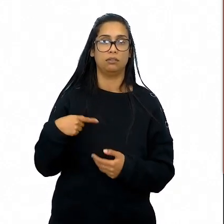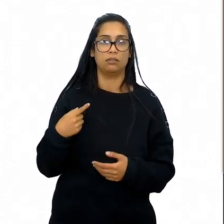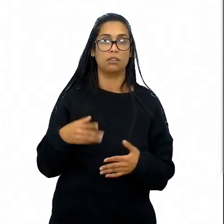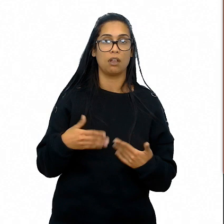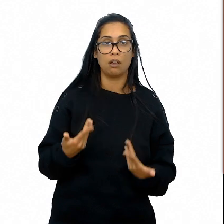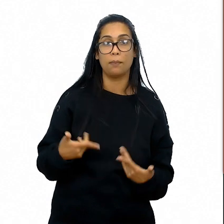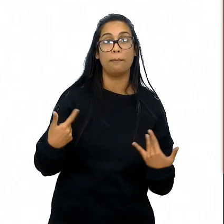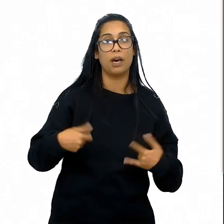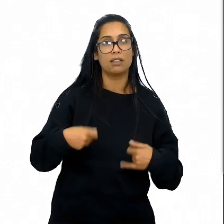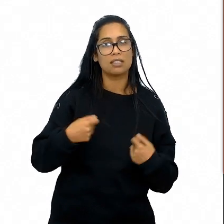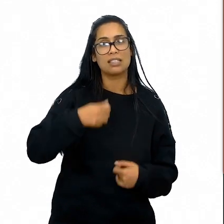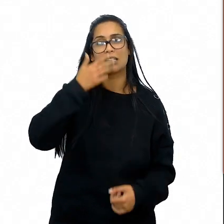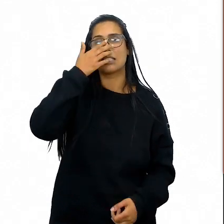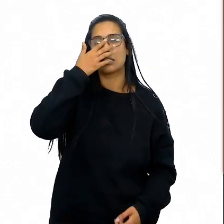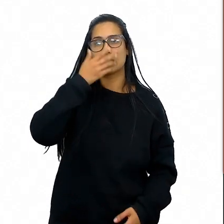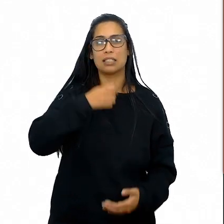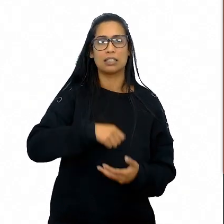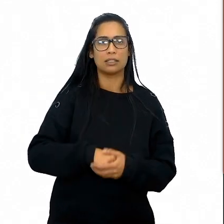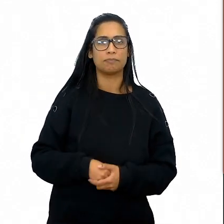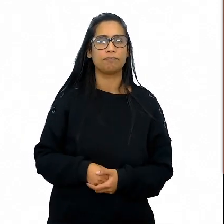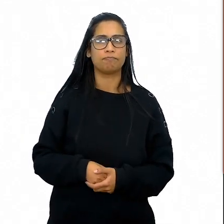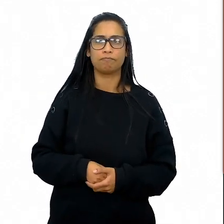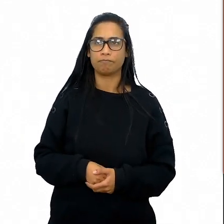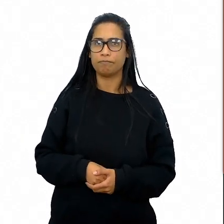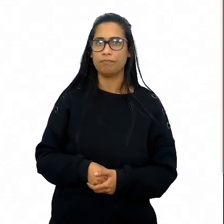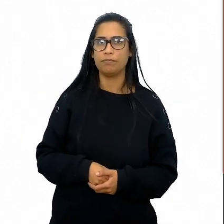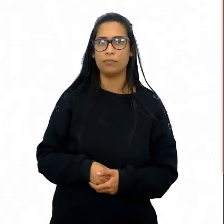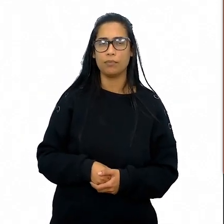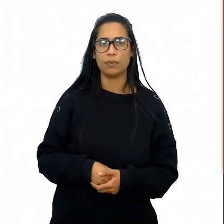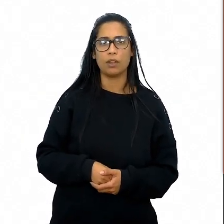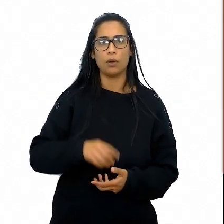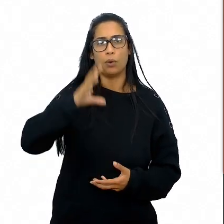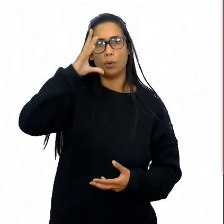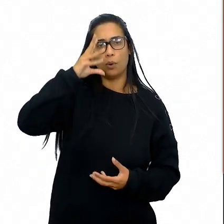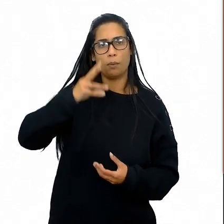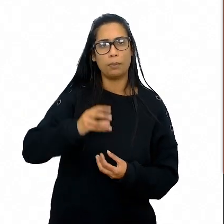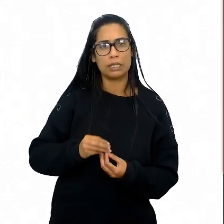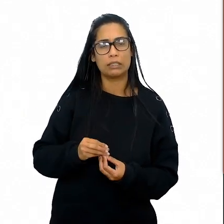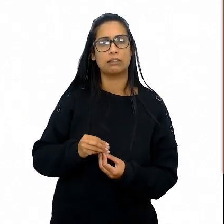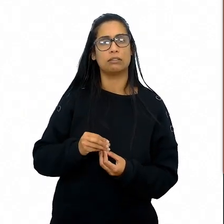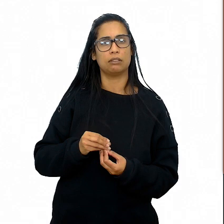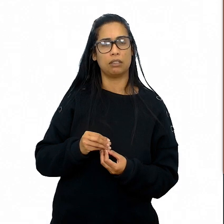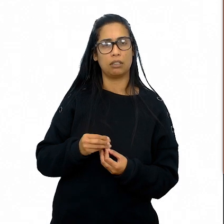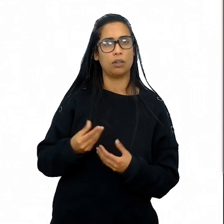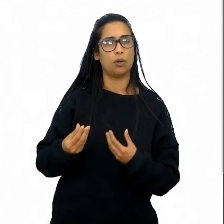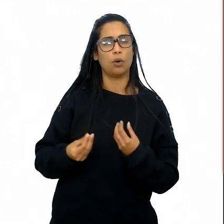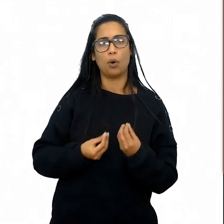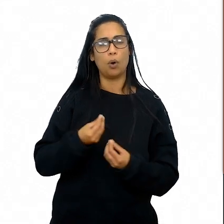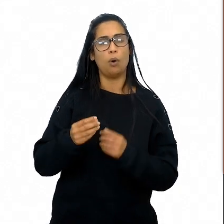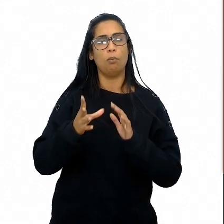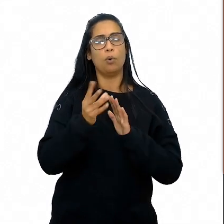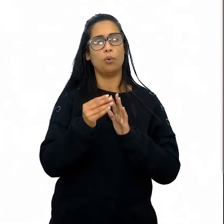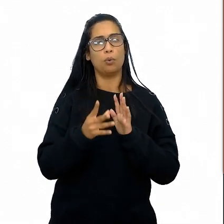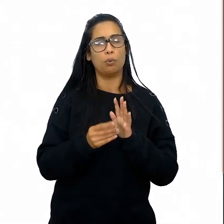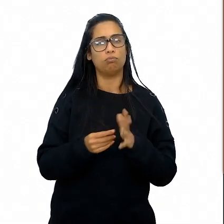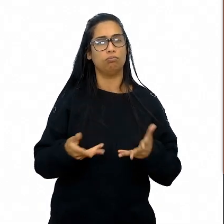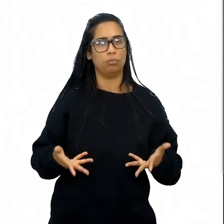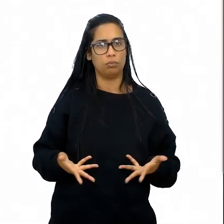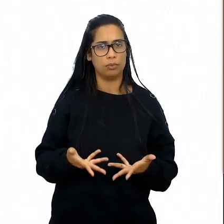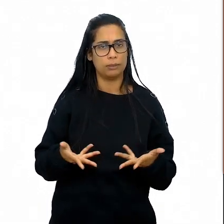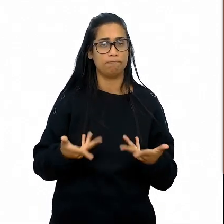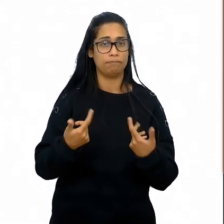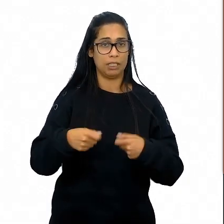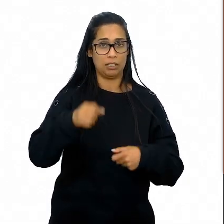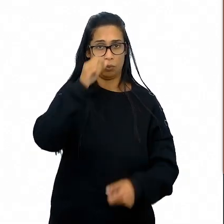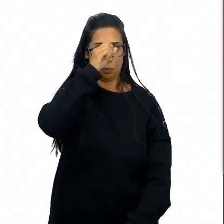eu não consigo trabalhar de forma objetiva aquele conteúdo Então eu tenho